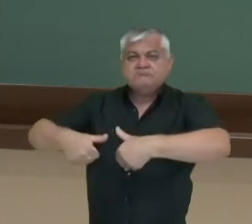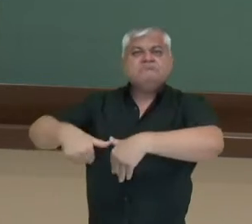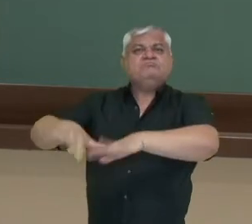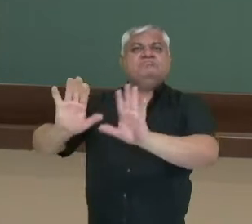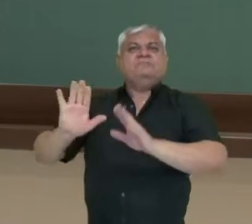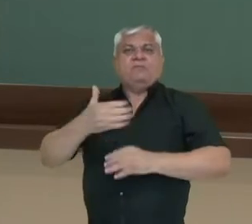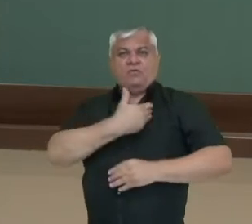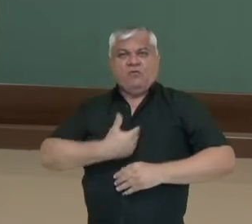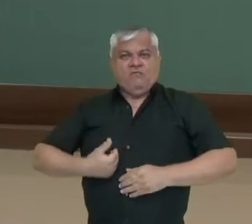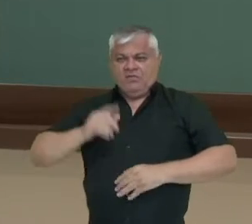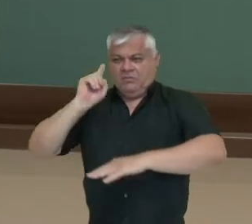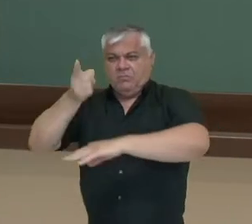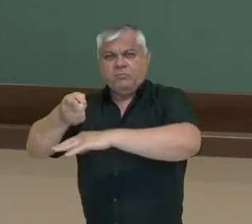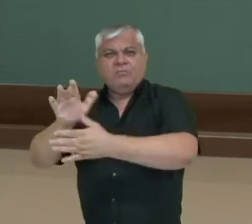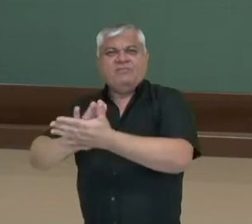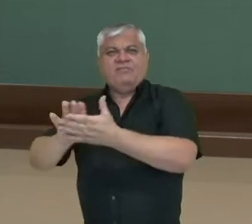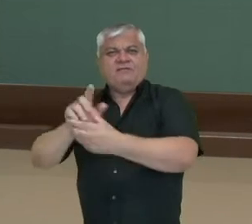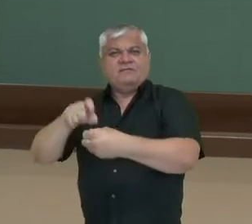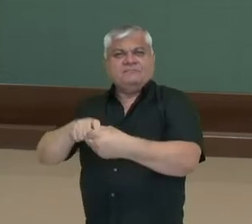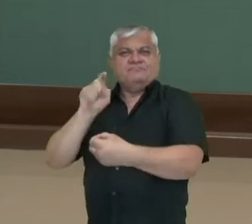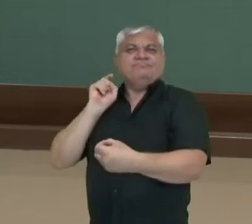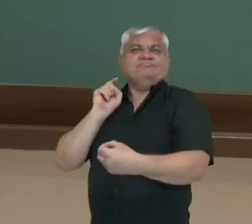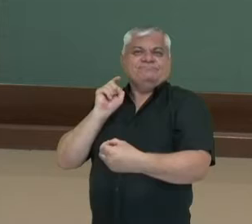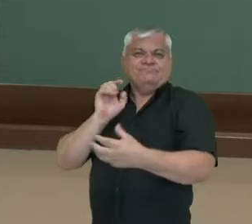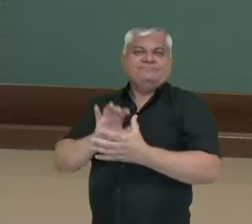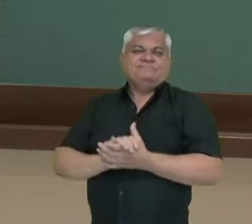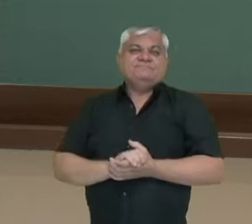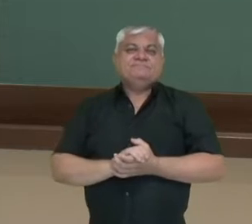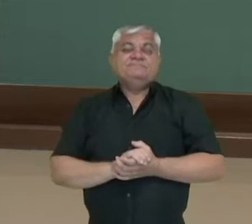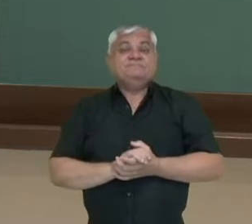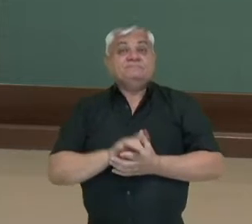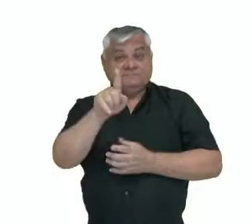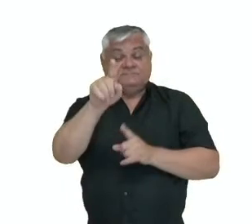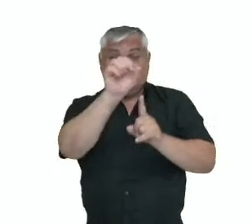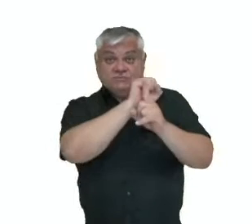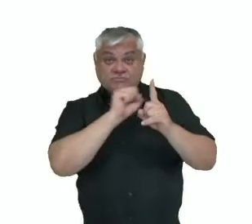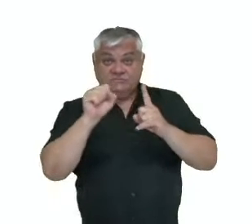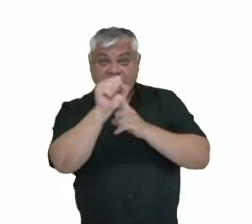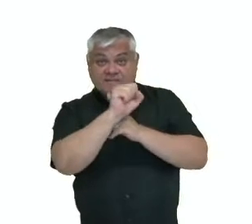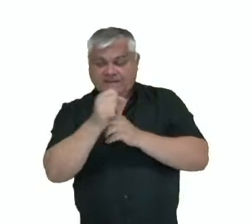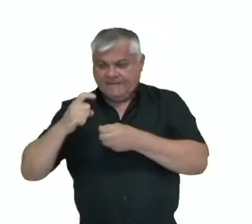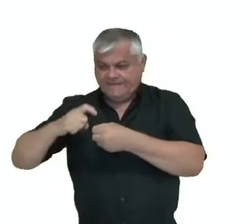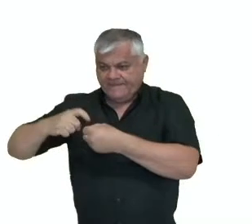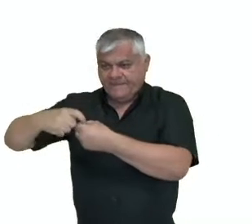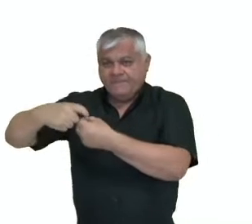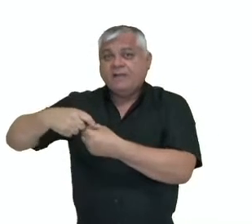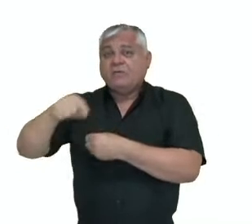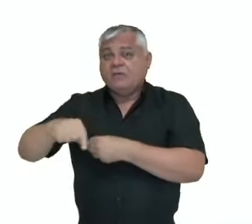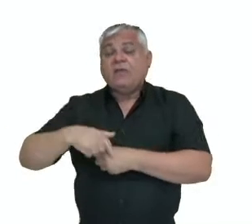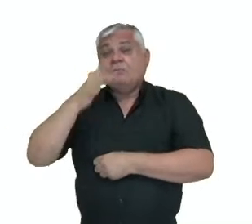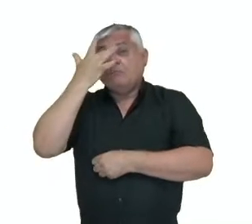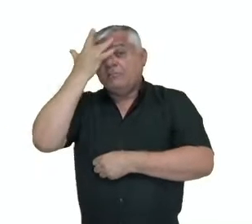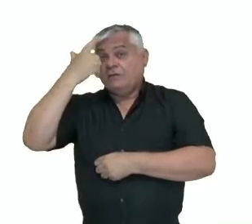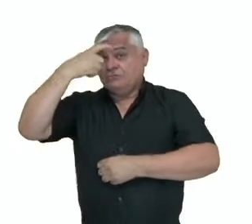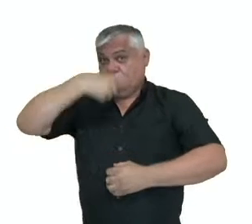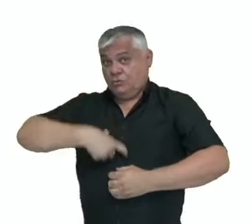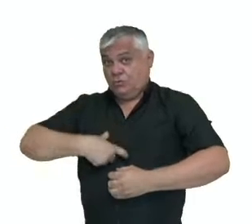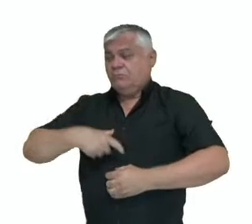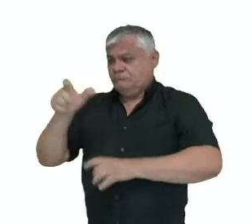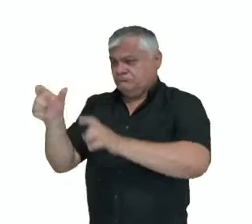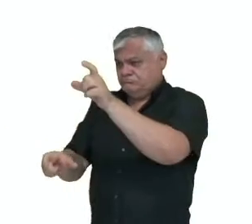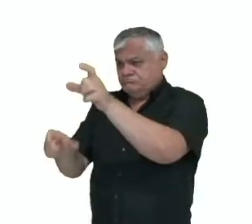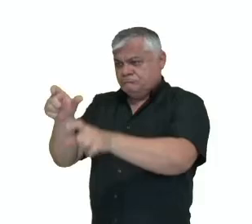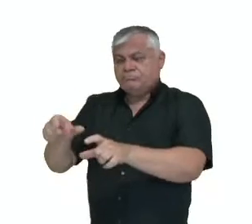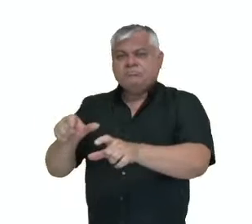poder público. Isso foi bastante importante. As sociedades cooperativas são formadas por indivíduos que exercem